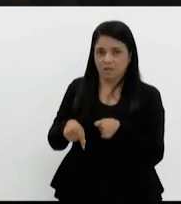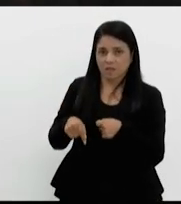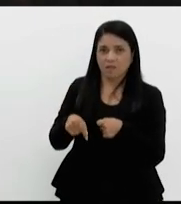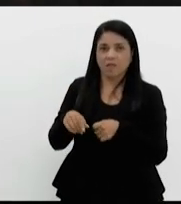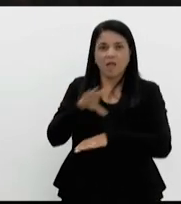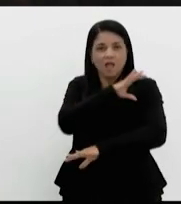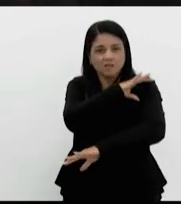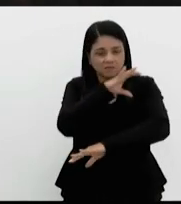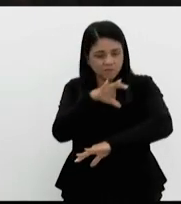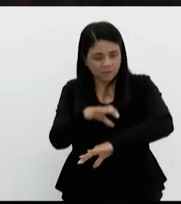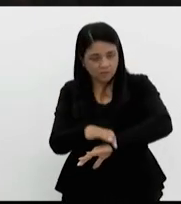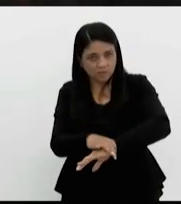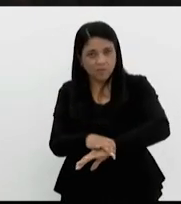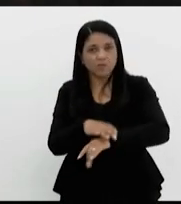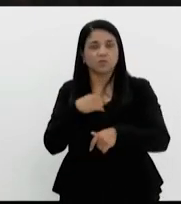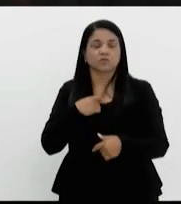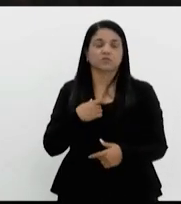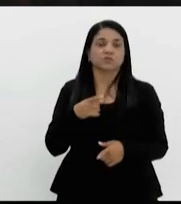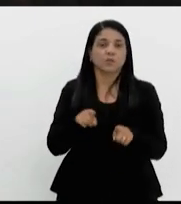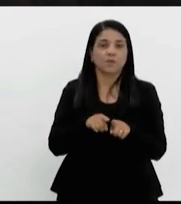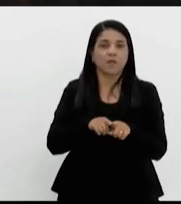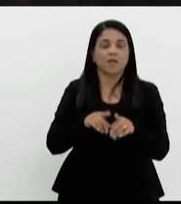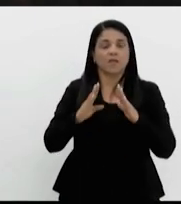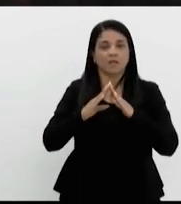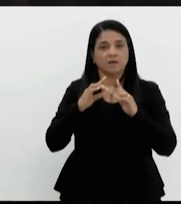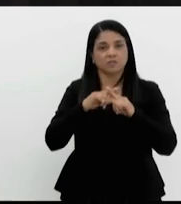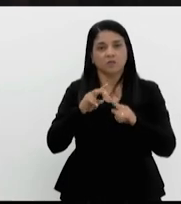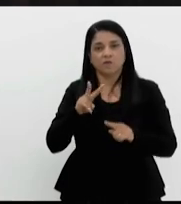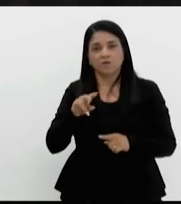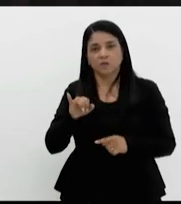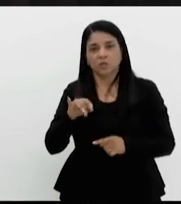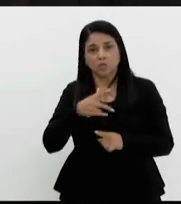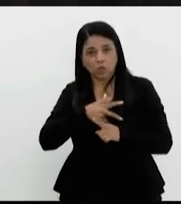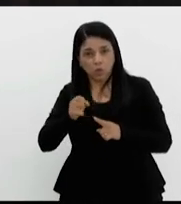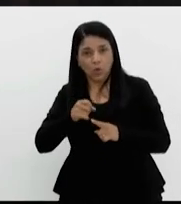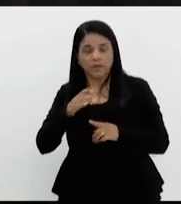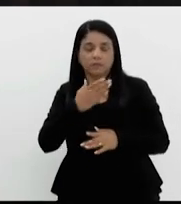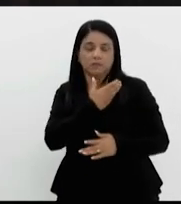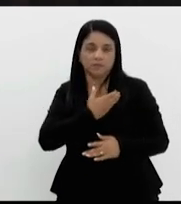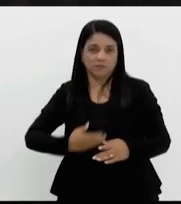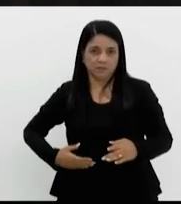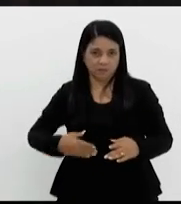Deus, Vitória em Cristo, e viemos aqui para dar um tempo